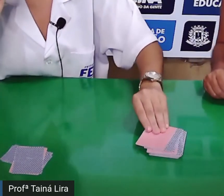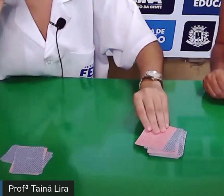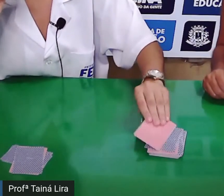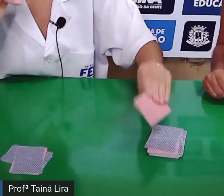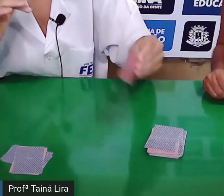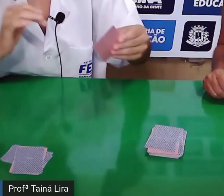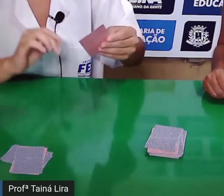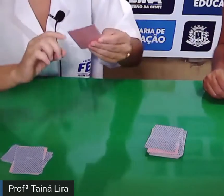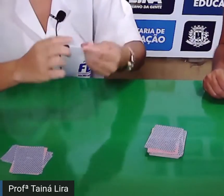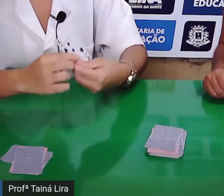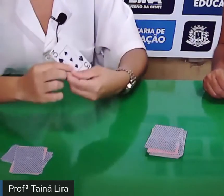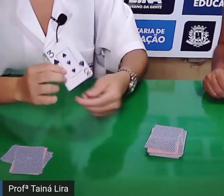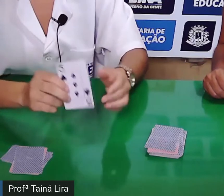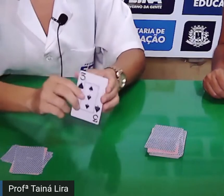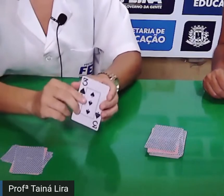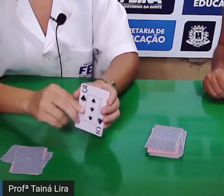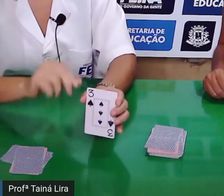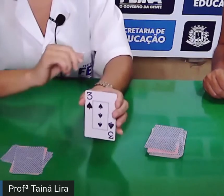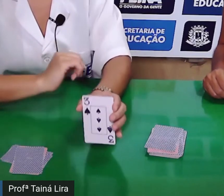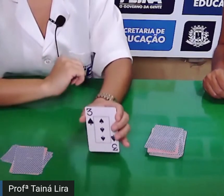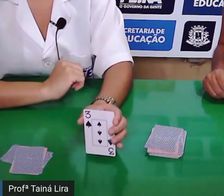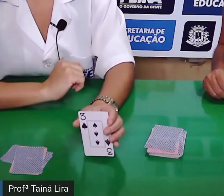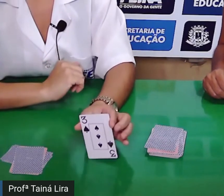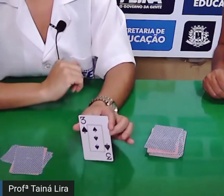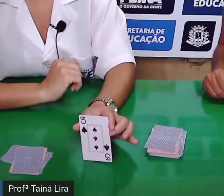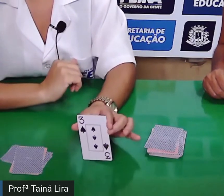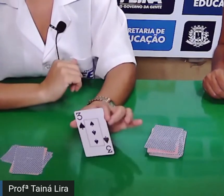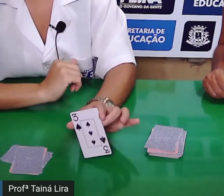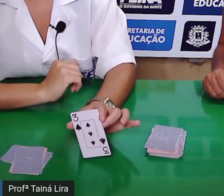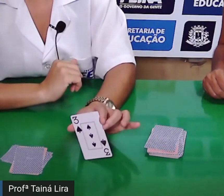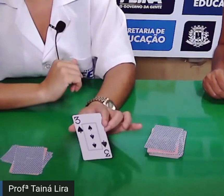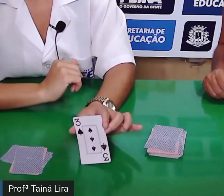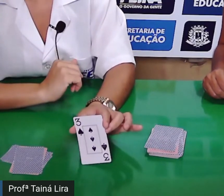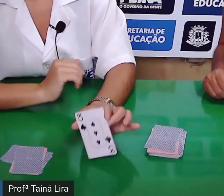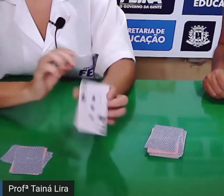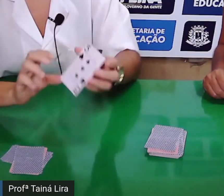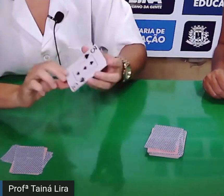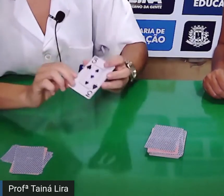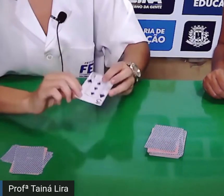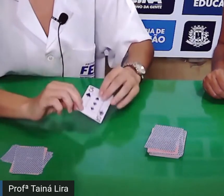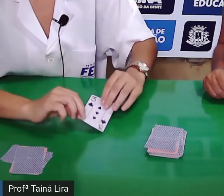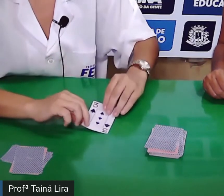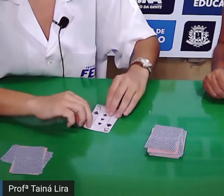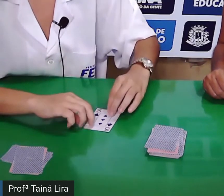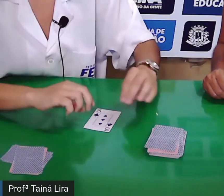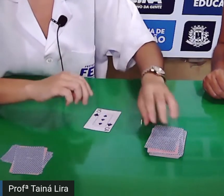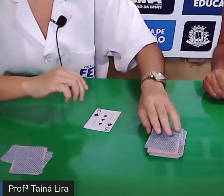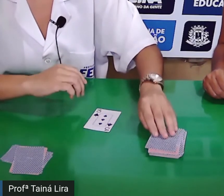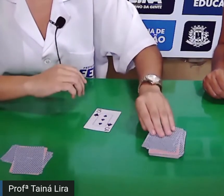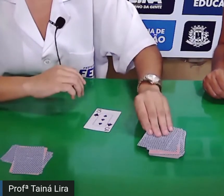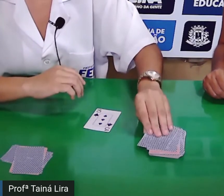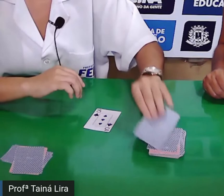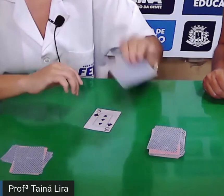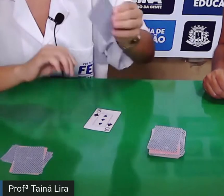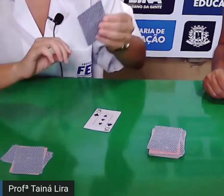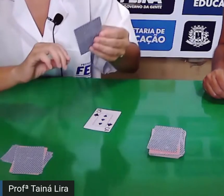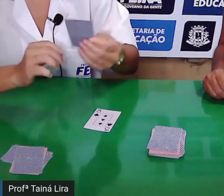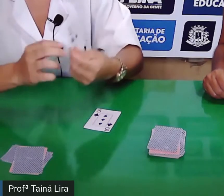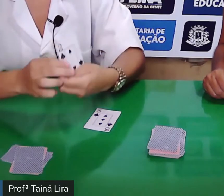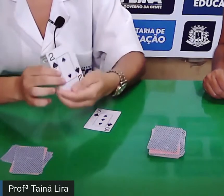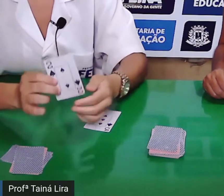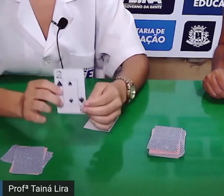25 pontos? Ó, para isso. A prova já tirou o número 3, ó. Vamos ver qual é a próxima carta.